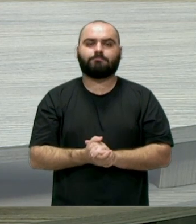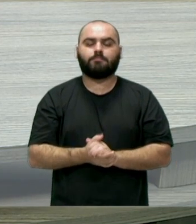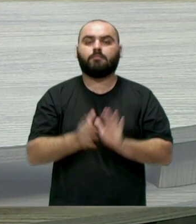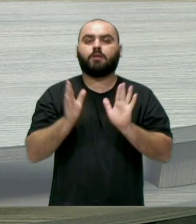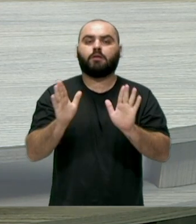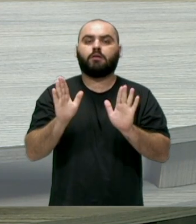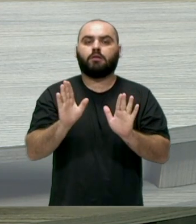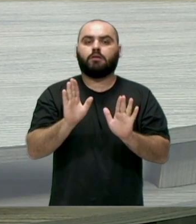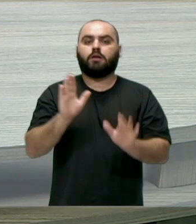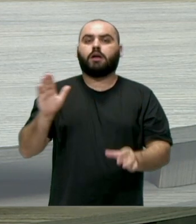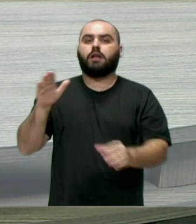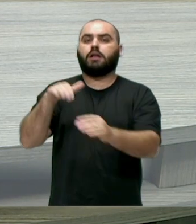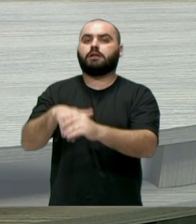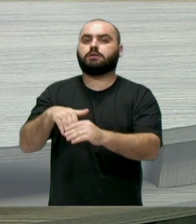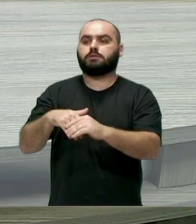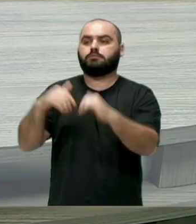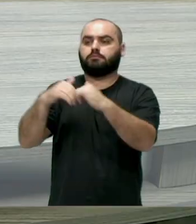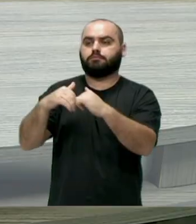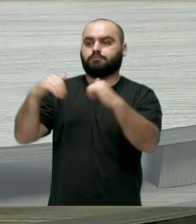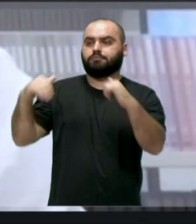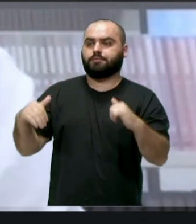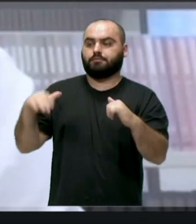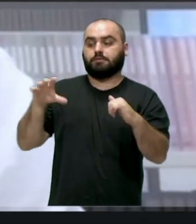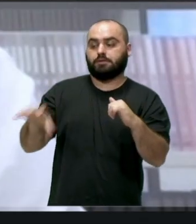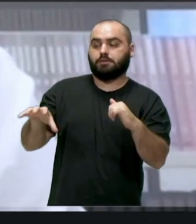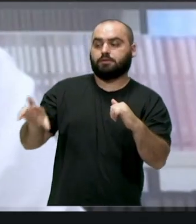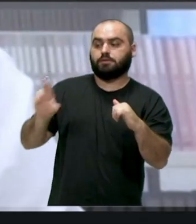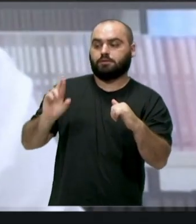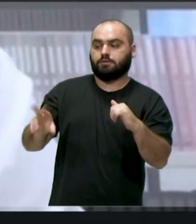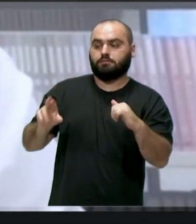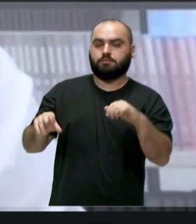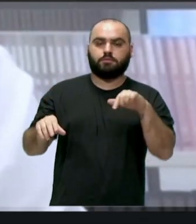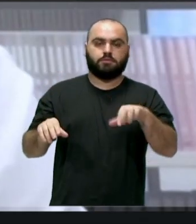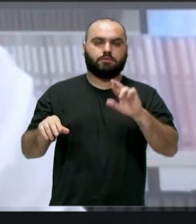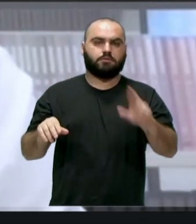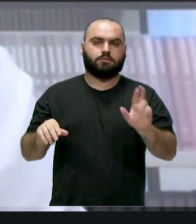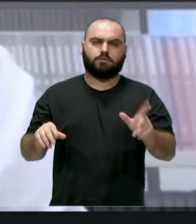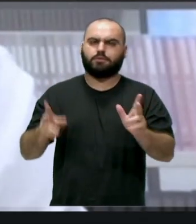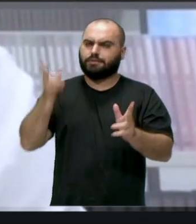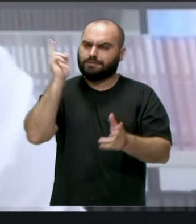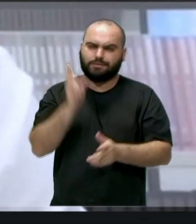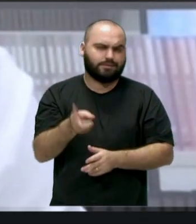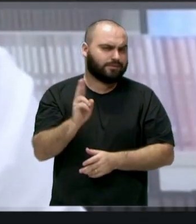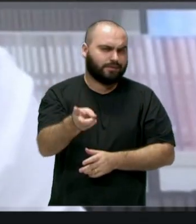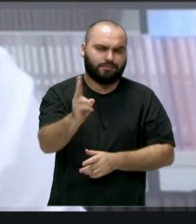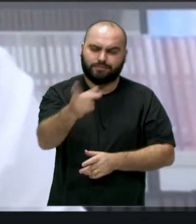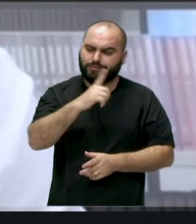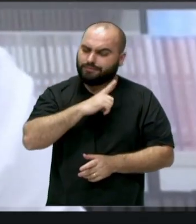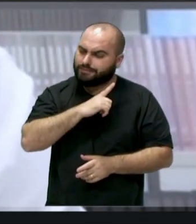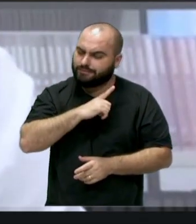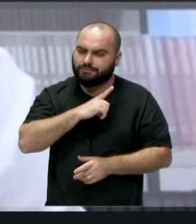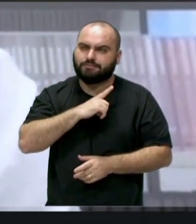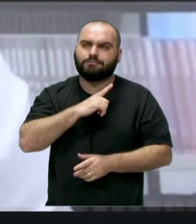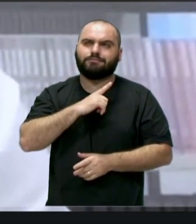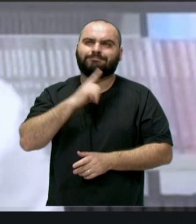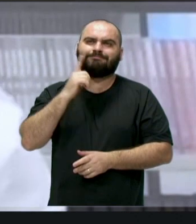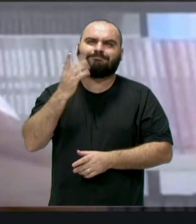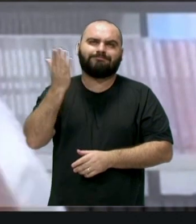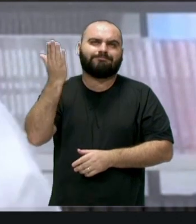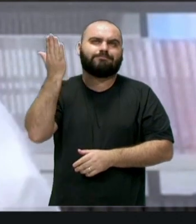popularmente de eleição paralela, tá? Na verdade, sempre existiu. Todo o processo, desde